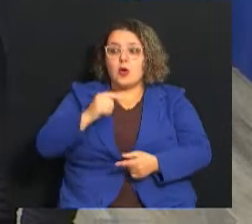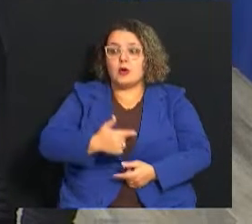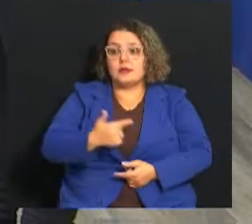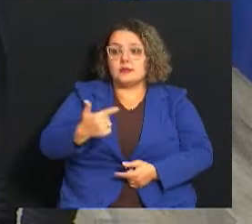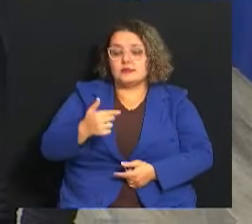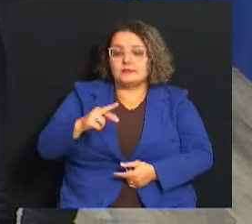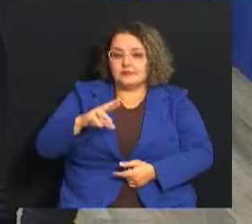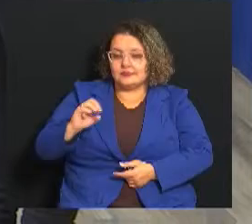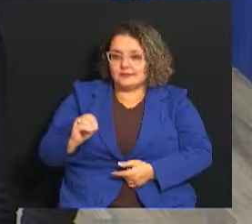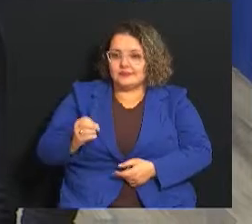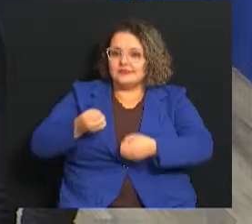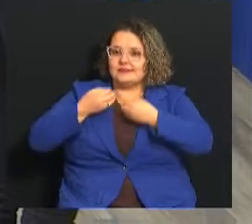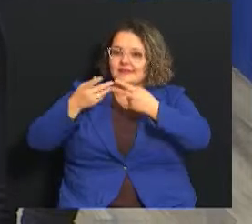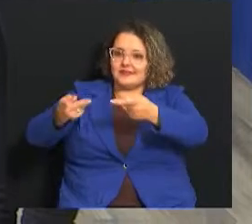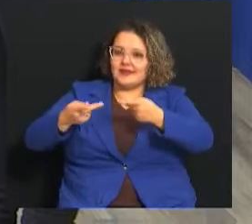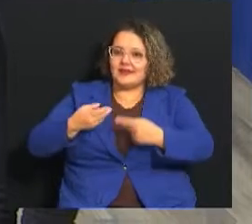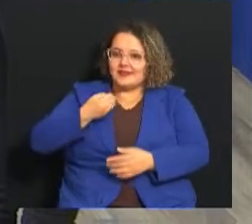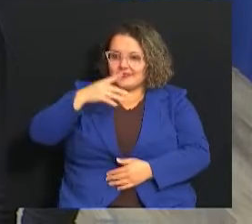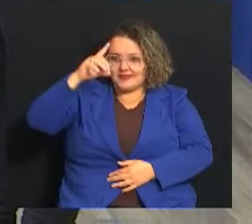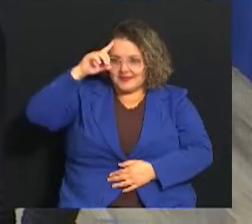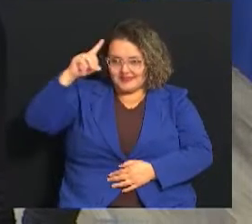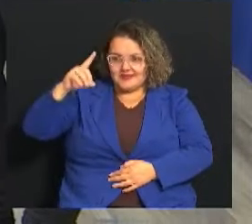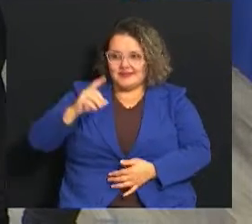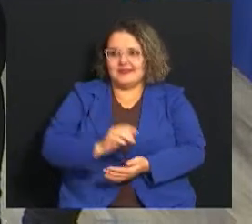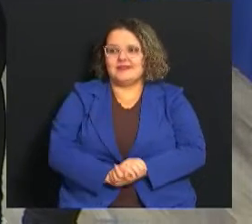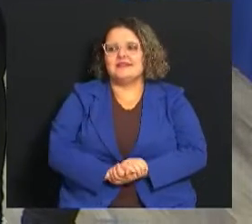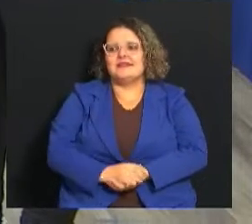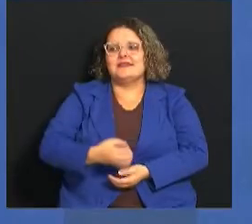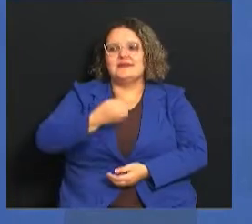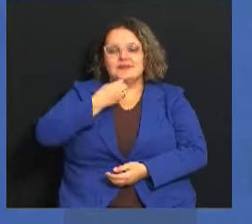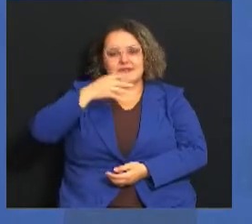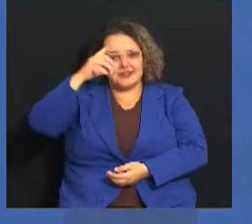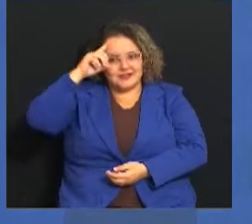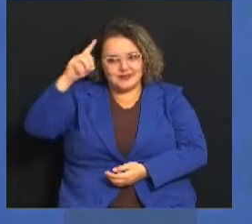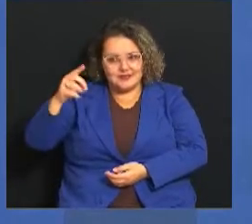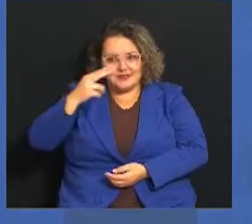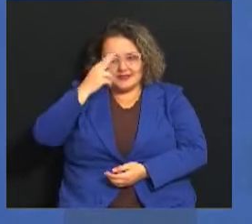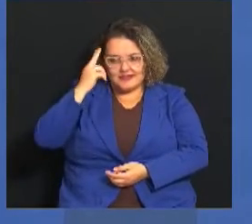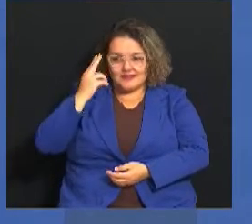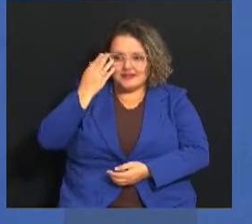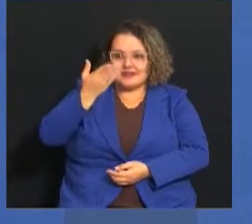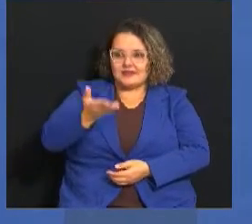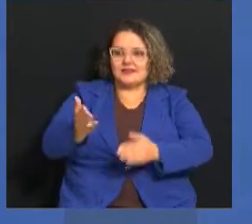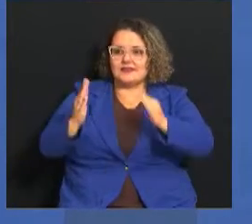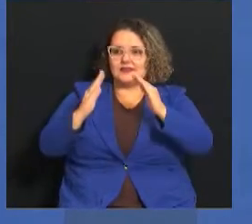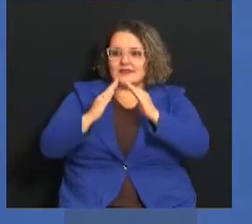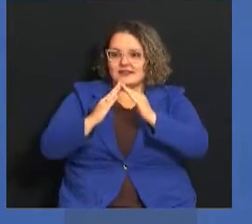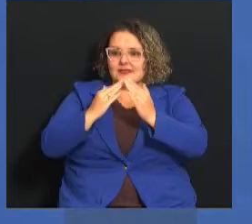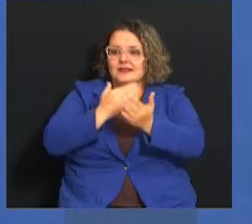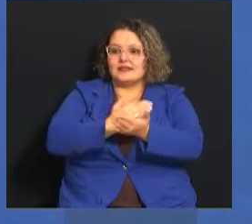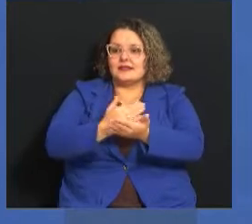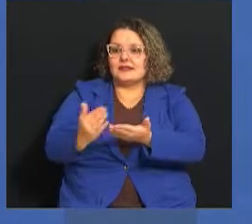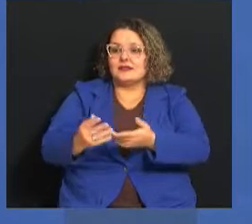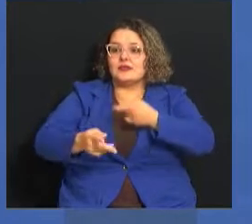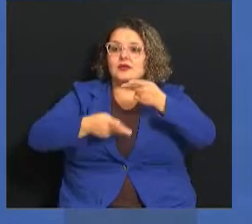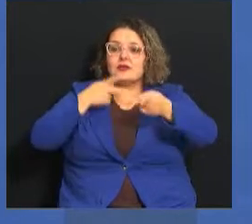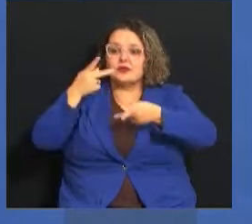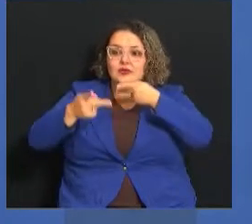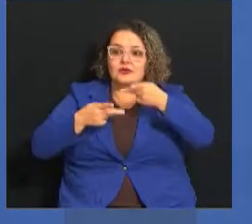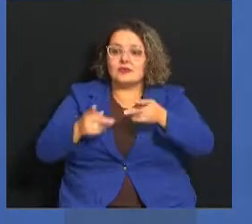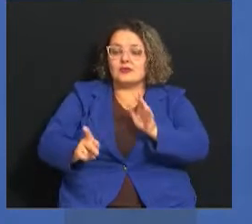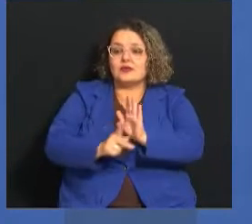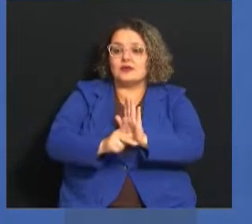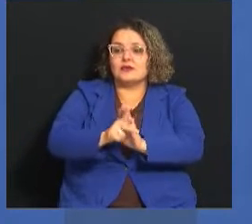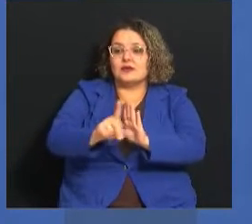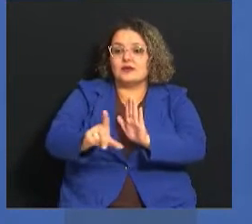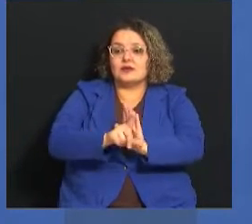seja bem-vinda e bom dia, Mirna. Bom dia, Gabriel. Bom dia a você de casa. E a gente começa falando do projeto de autoria